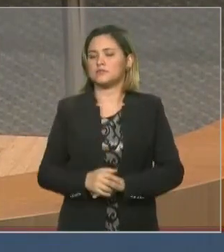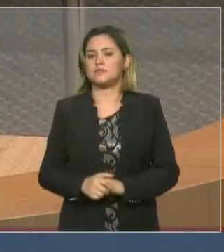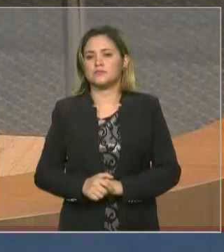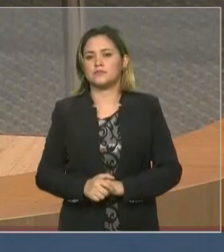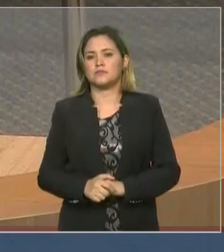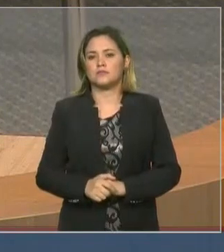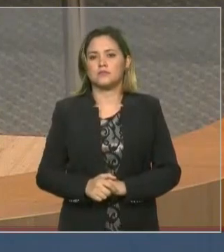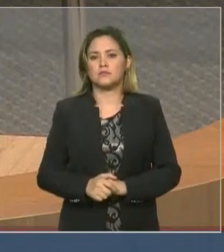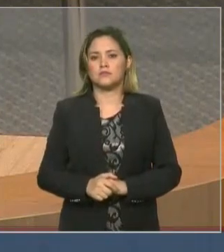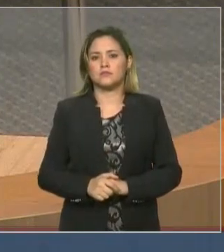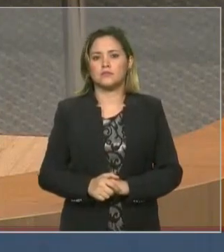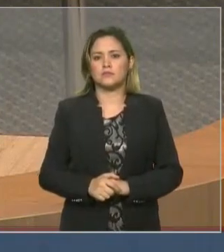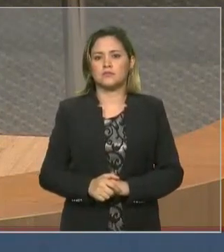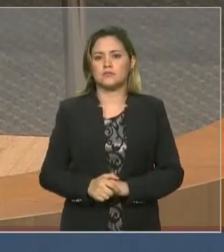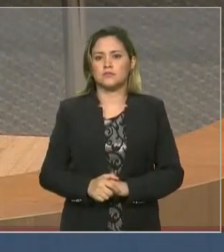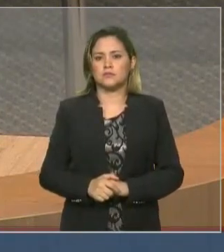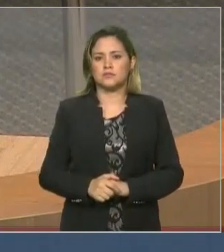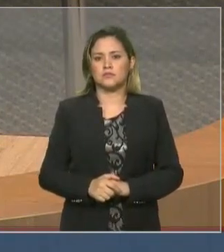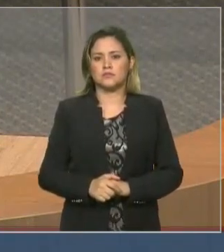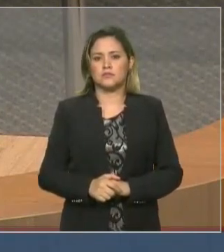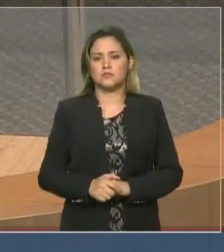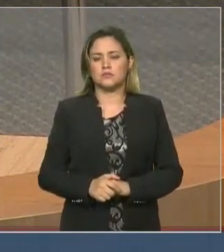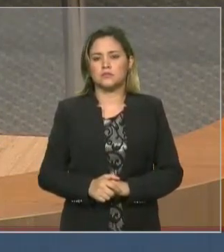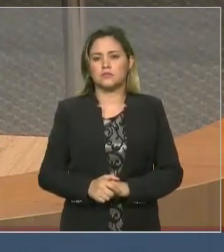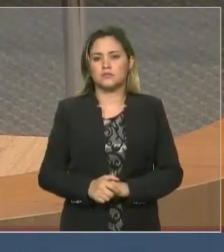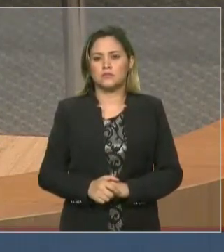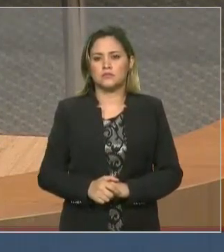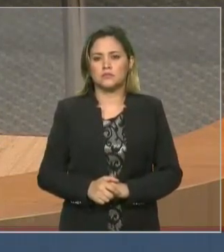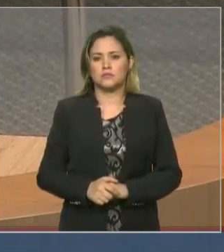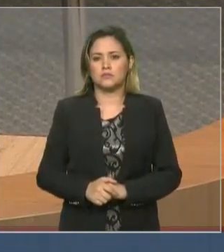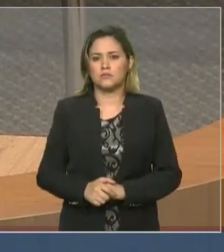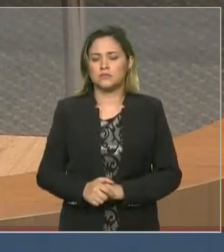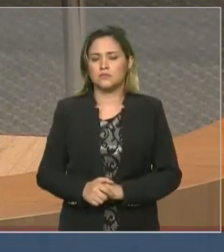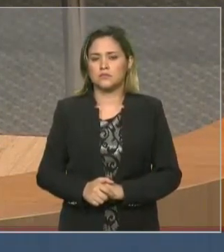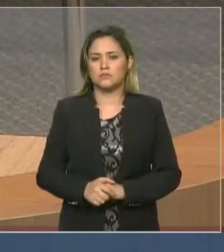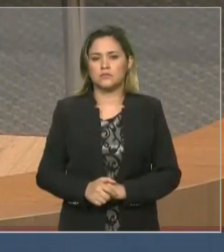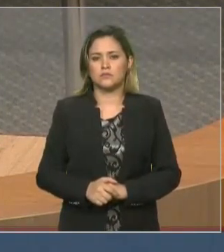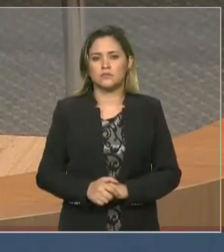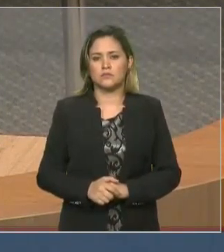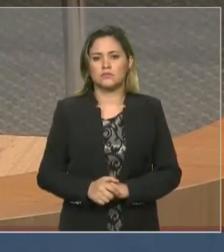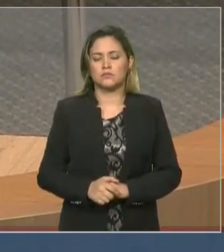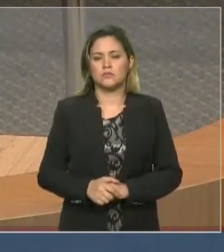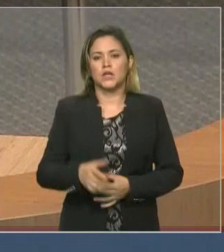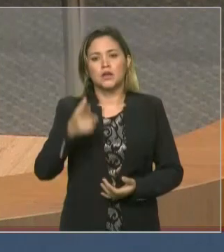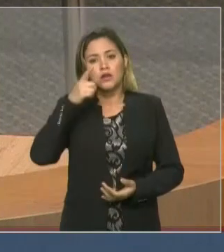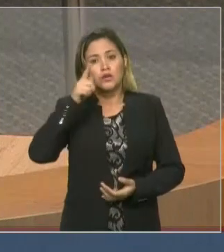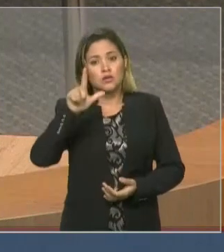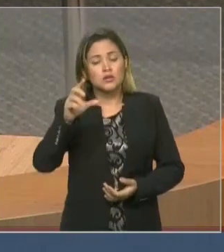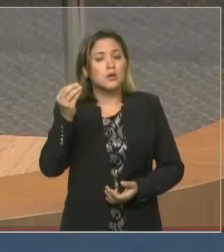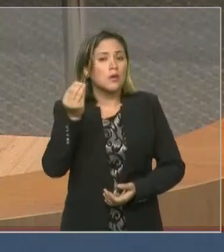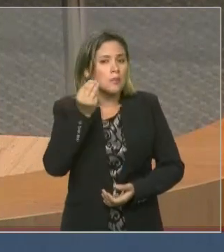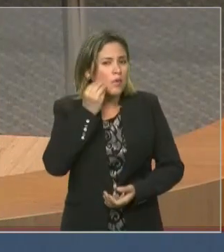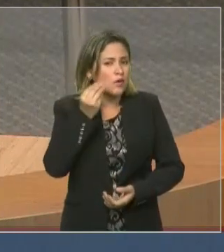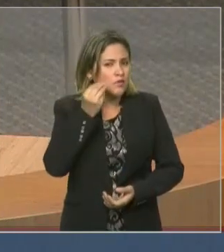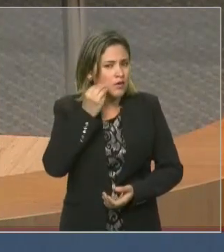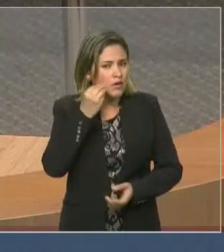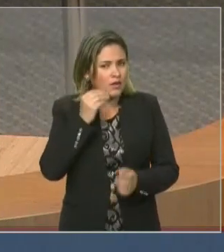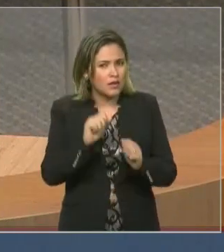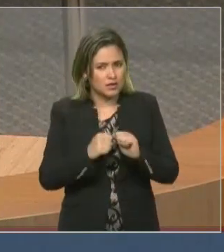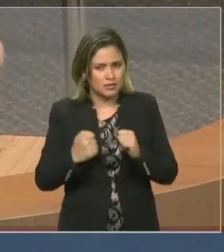Sul. E os advogados de João Lisboa, ele mesmo, conseguiu provar para a